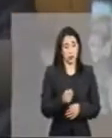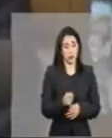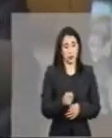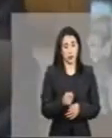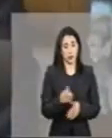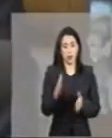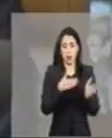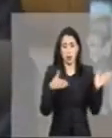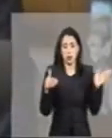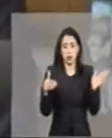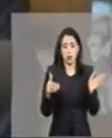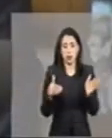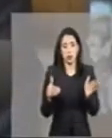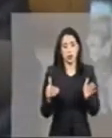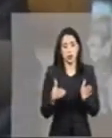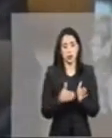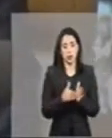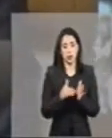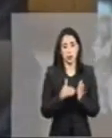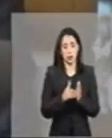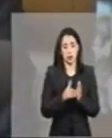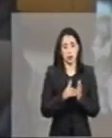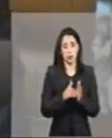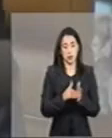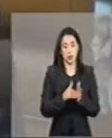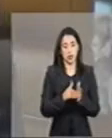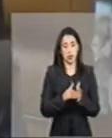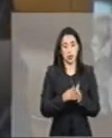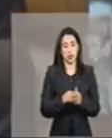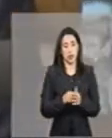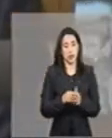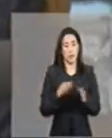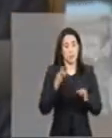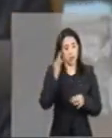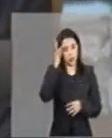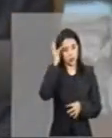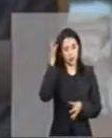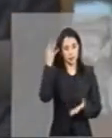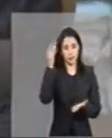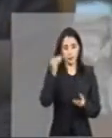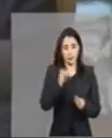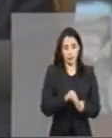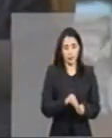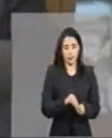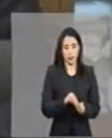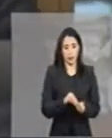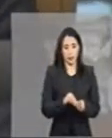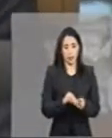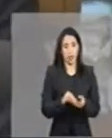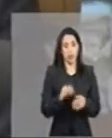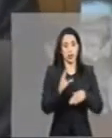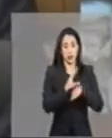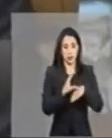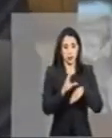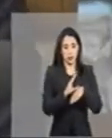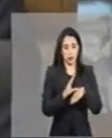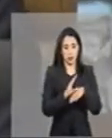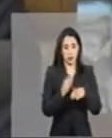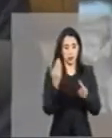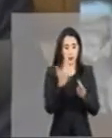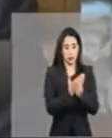absoluta imprestabilidade, no sentido da plena inadmissibilidade dos elementos